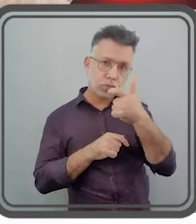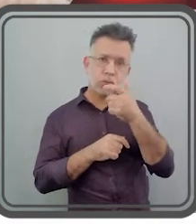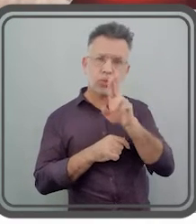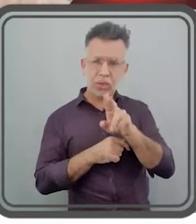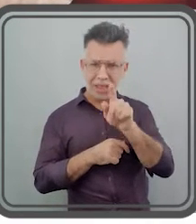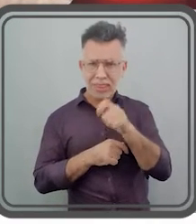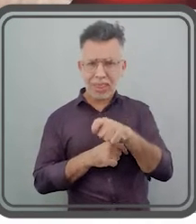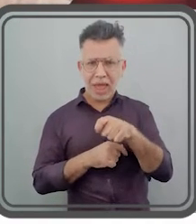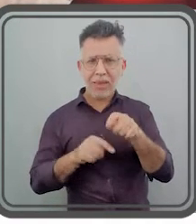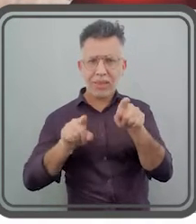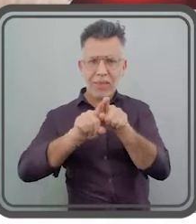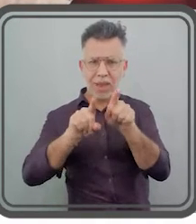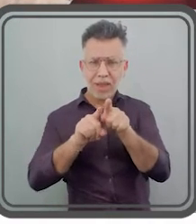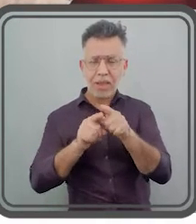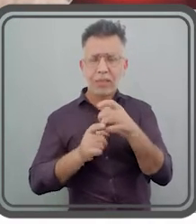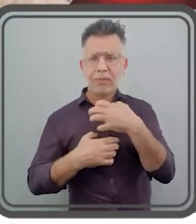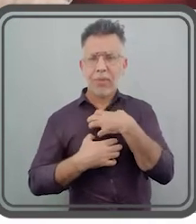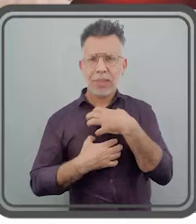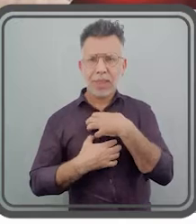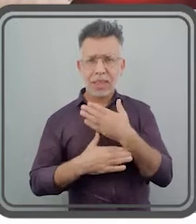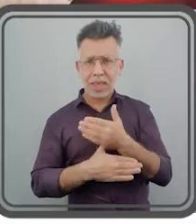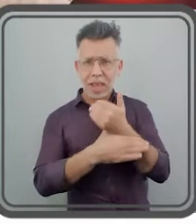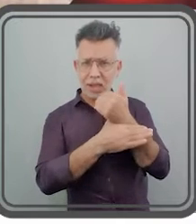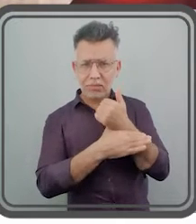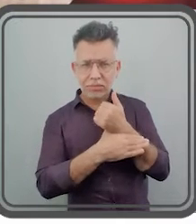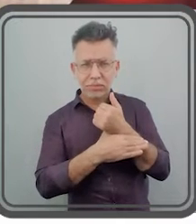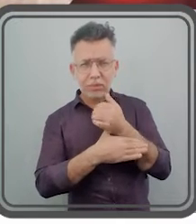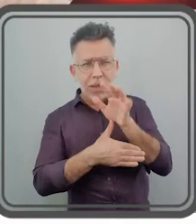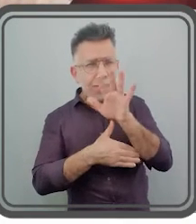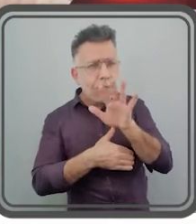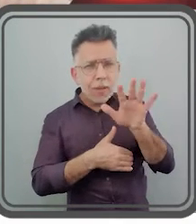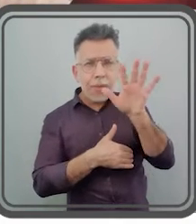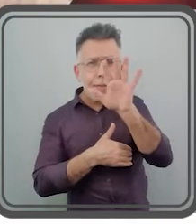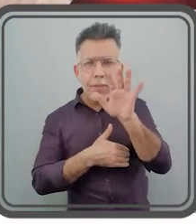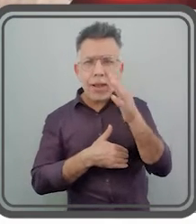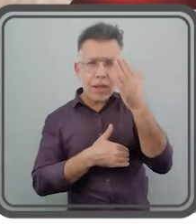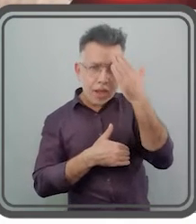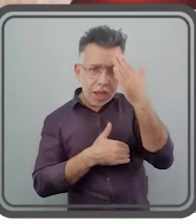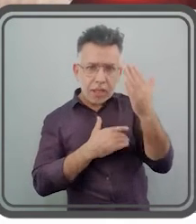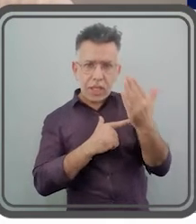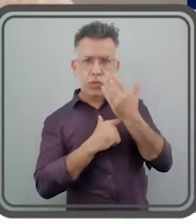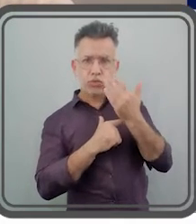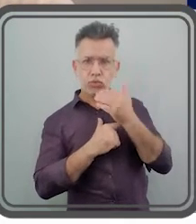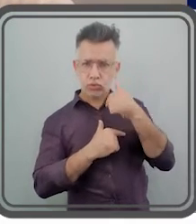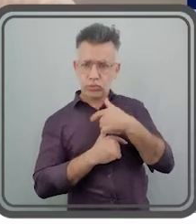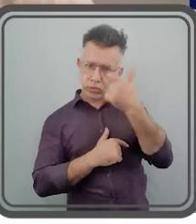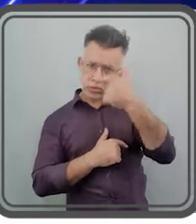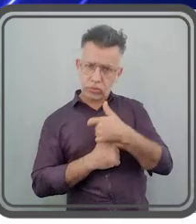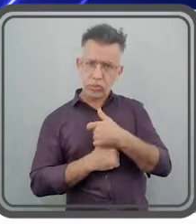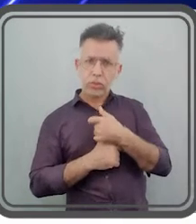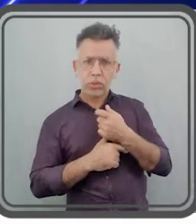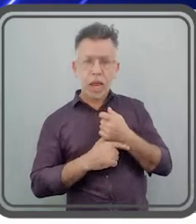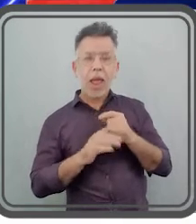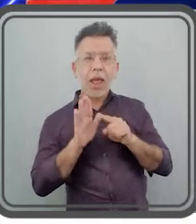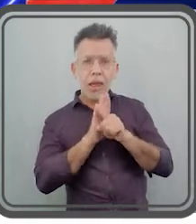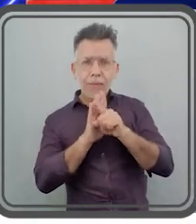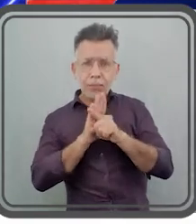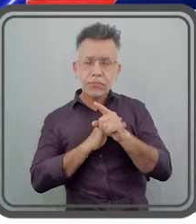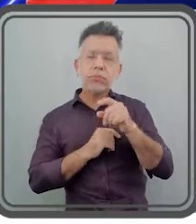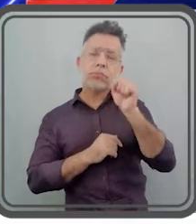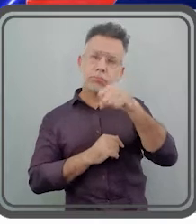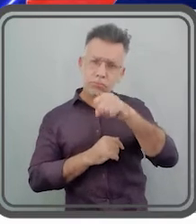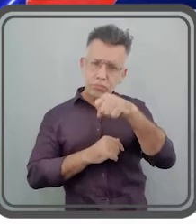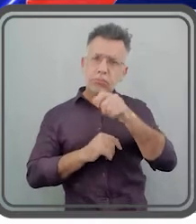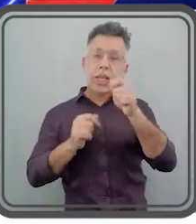dá para também de maneira tecnológica mapear e isso e trazer para o usuário né o da da para mapear é